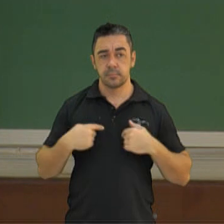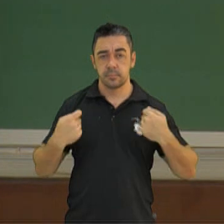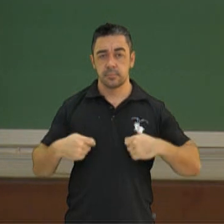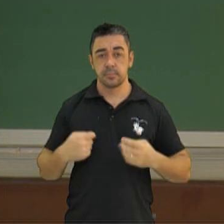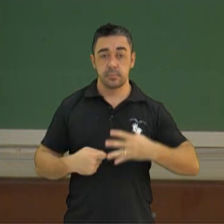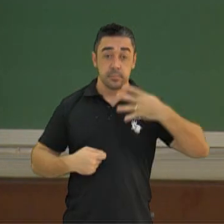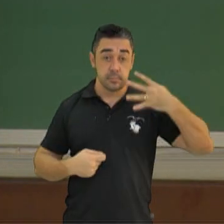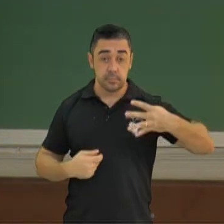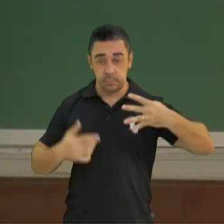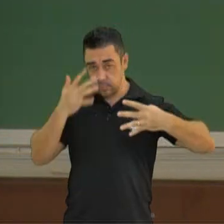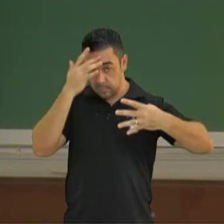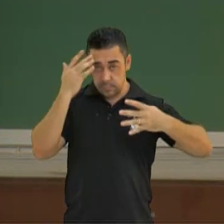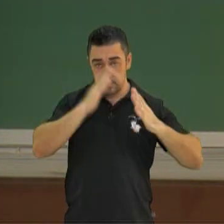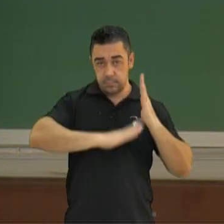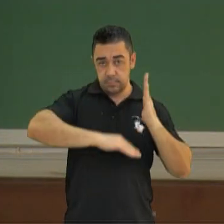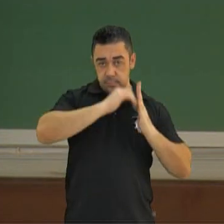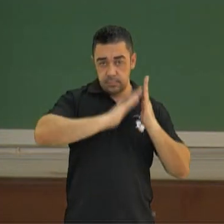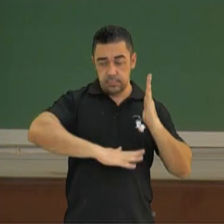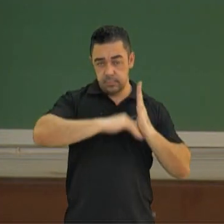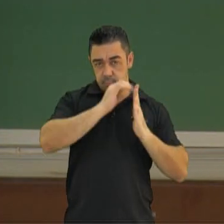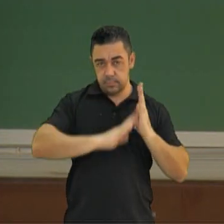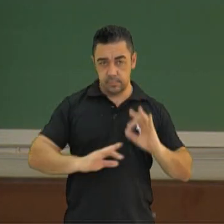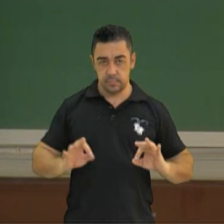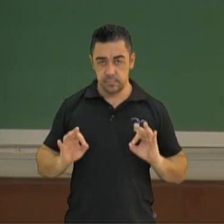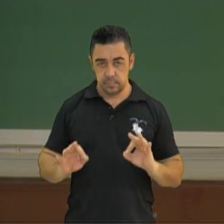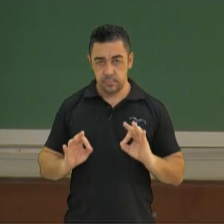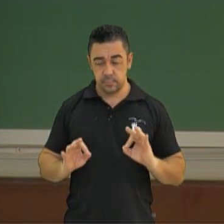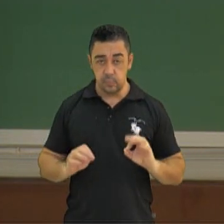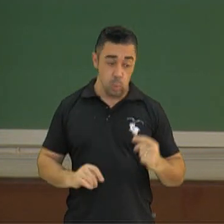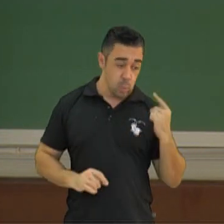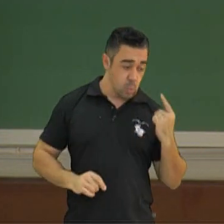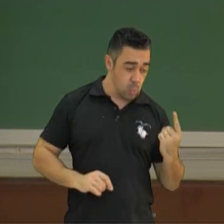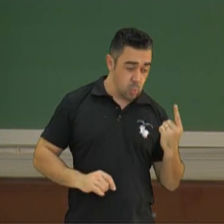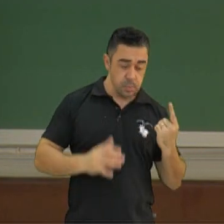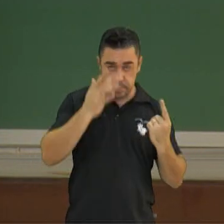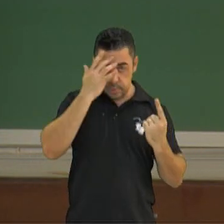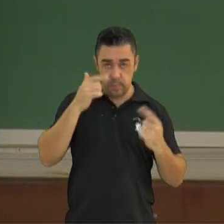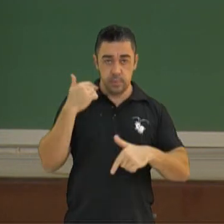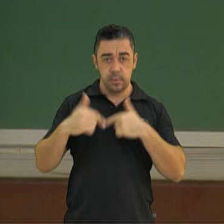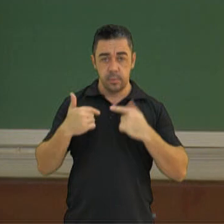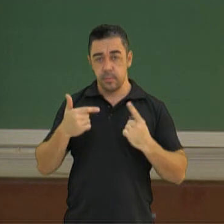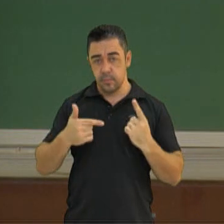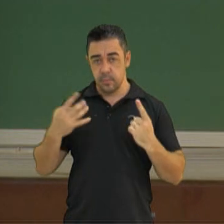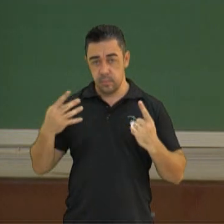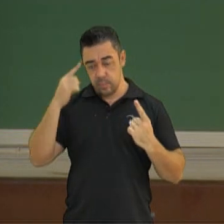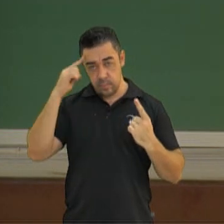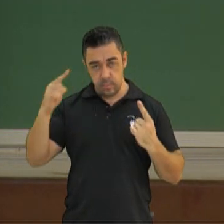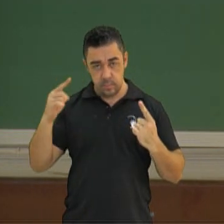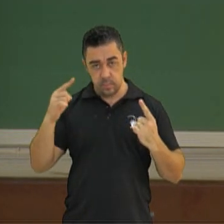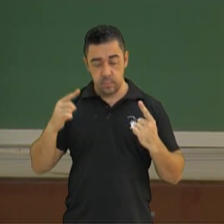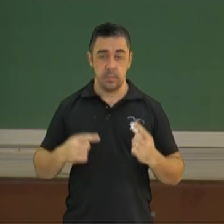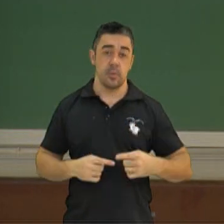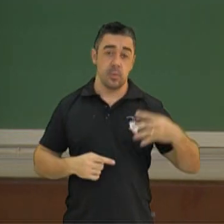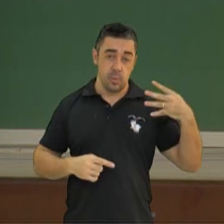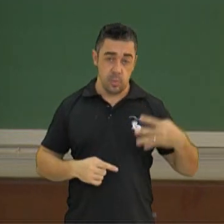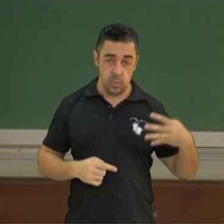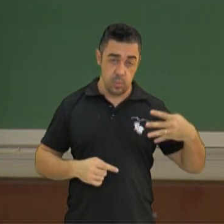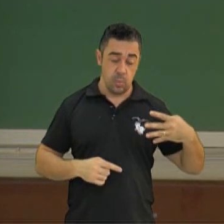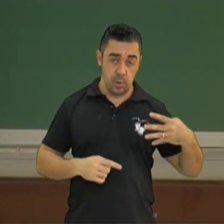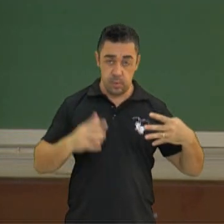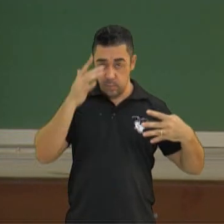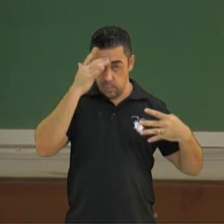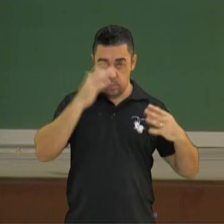que contratar 4 pintores. Então, um pintor faria o serviço em 24 dias.